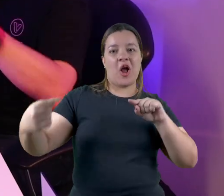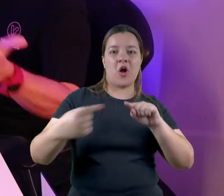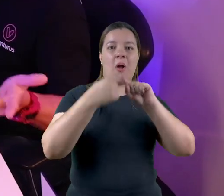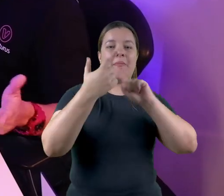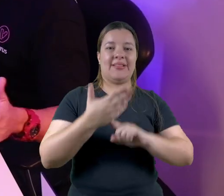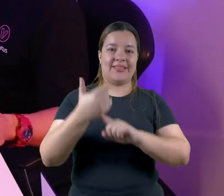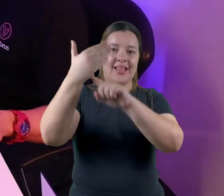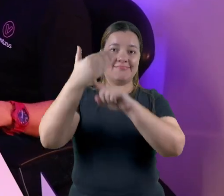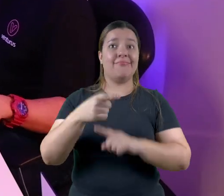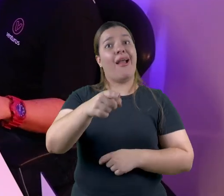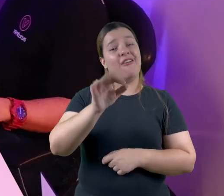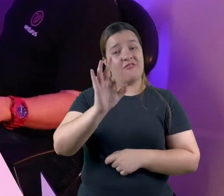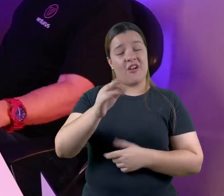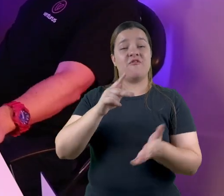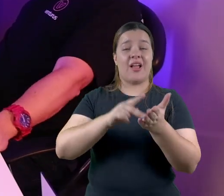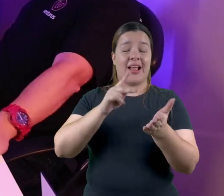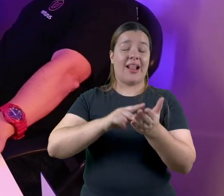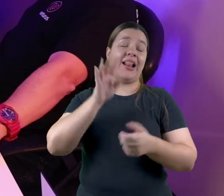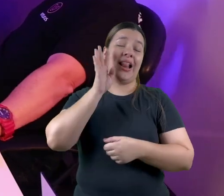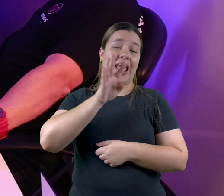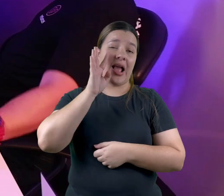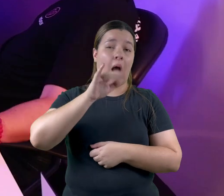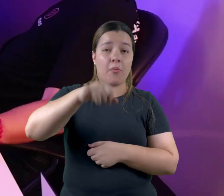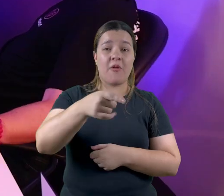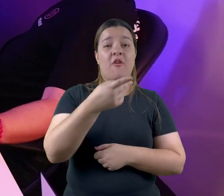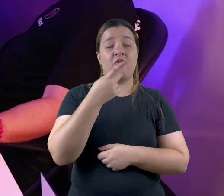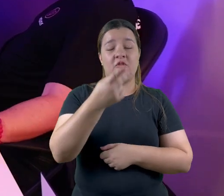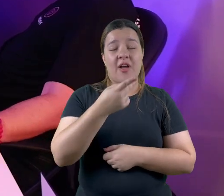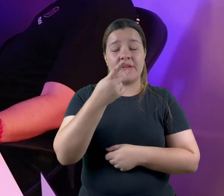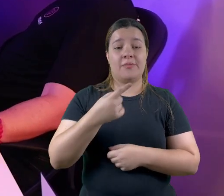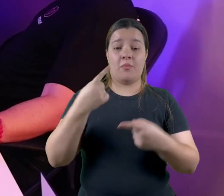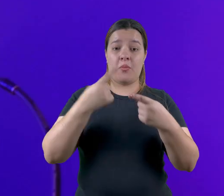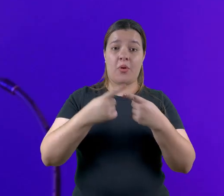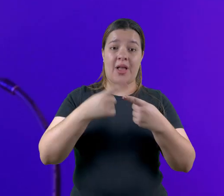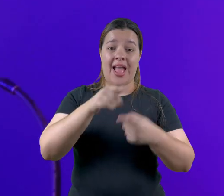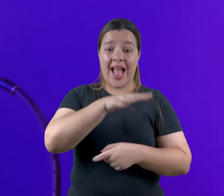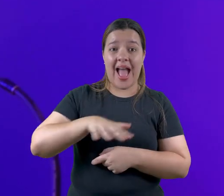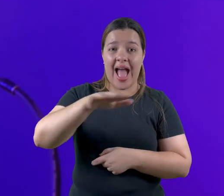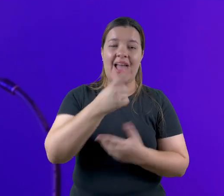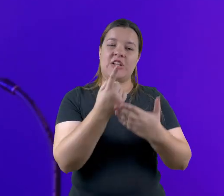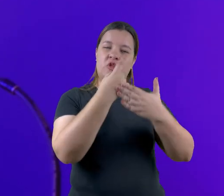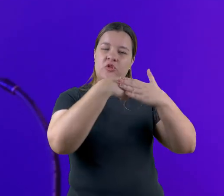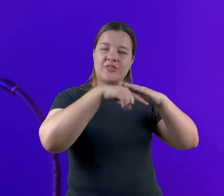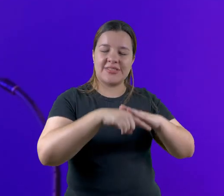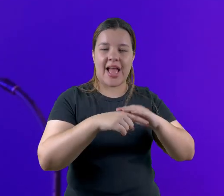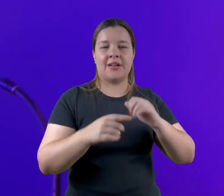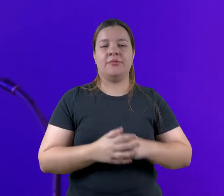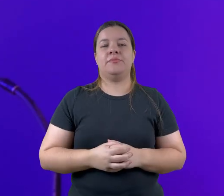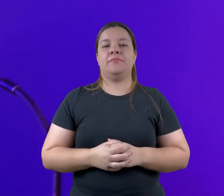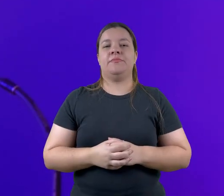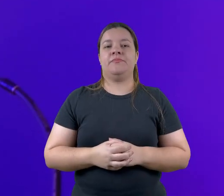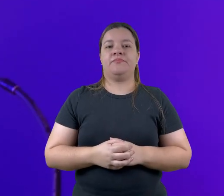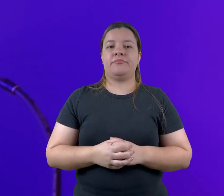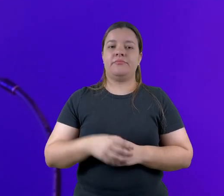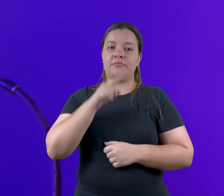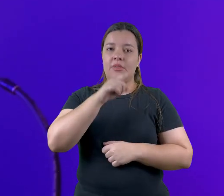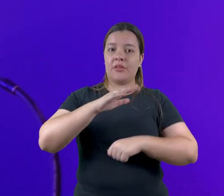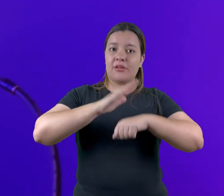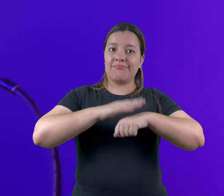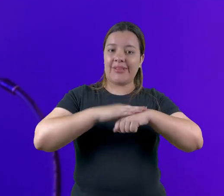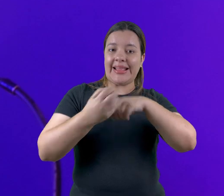acaba atuando nesse ponto né Isso é muito legal Marcelo que você falou porque também a parte do Design né E foi uma